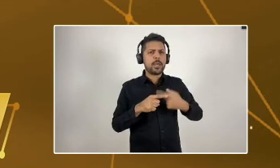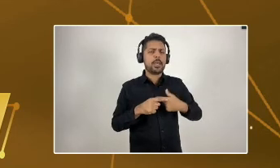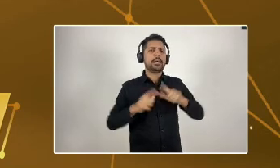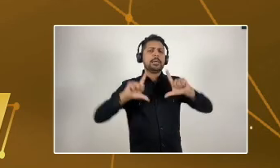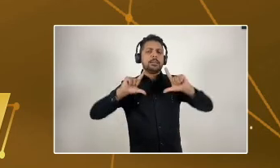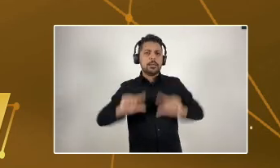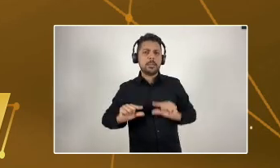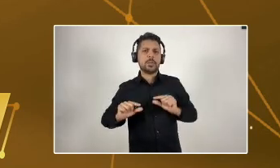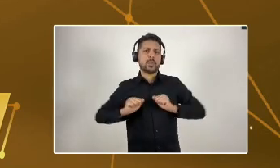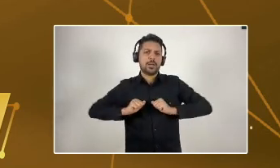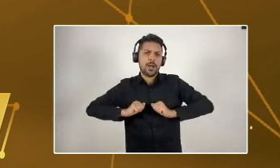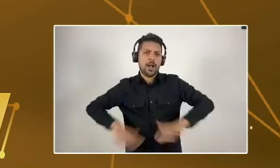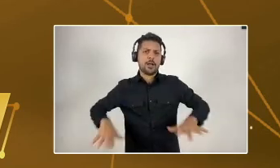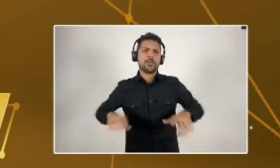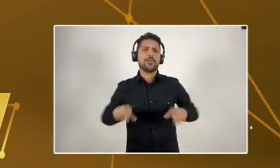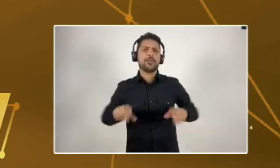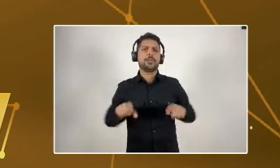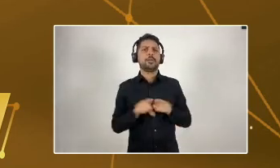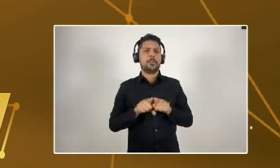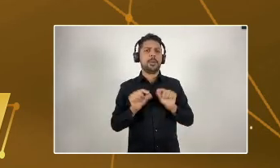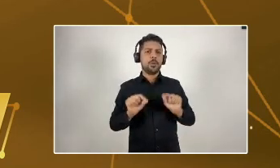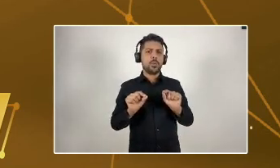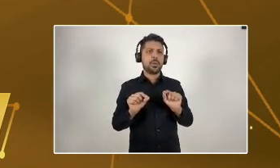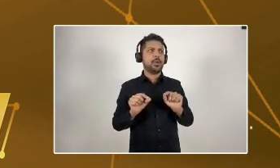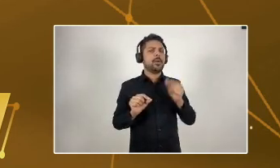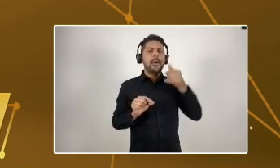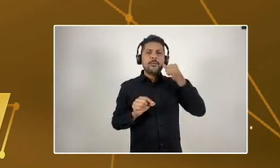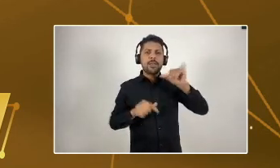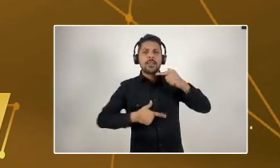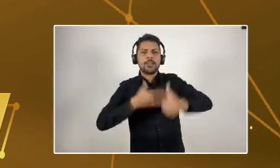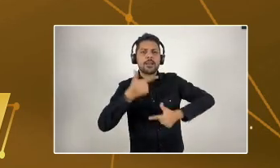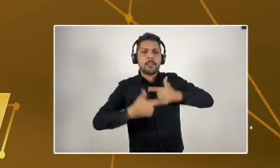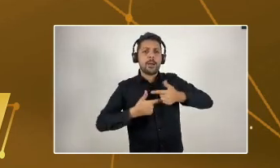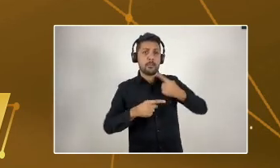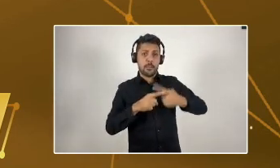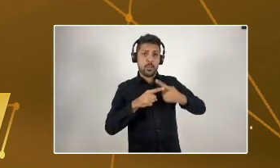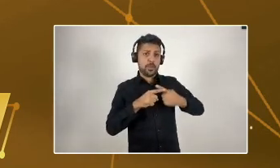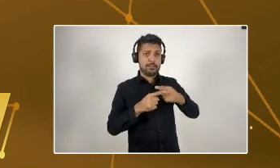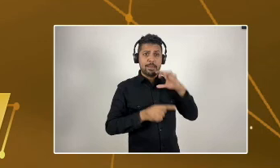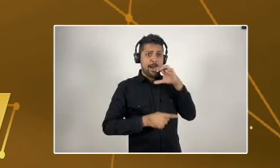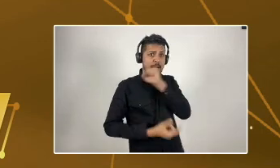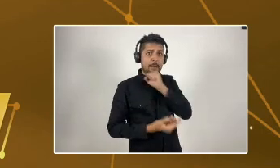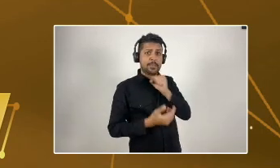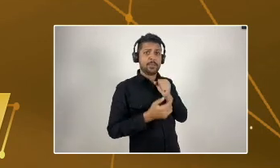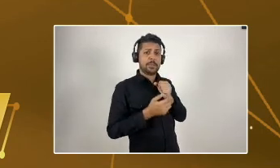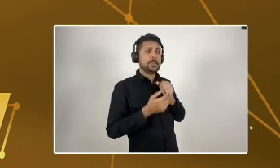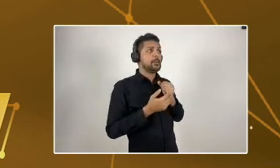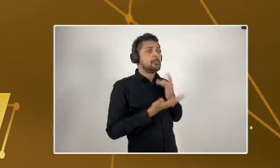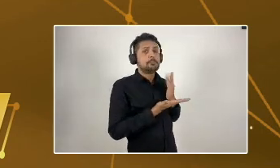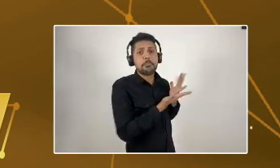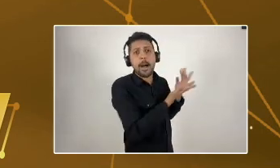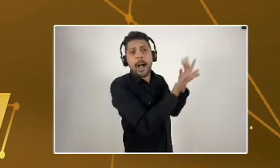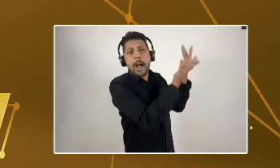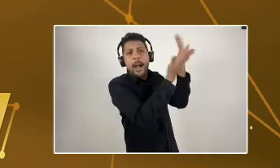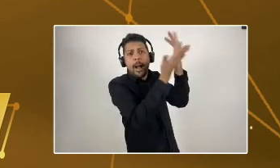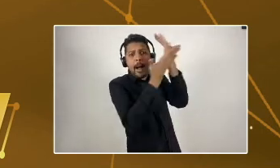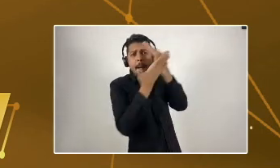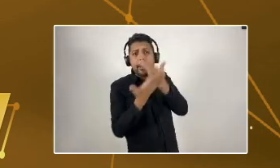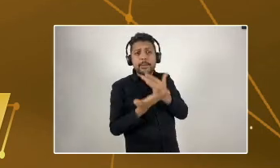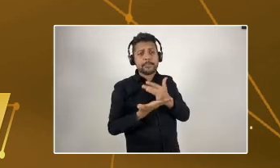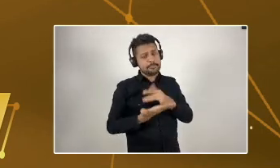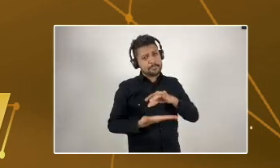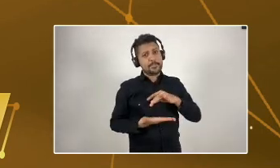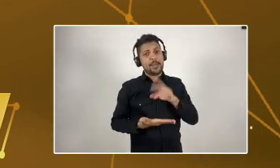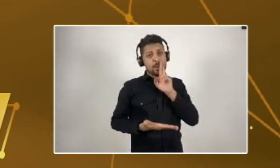informação e minimiza a redundância de dados. De fato, né, os dados geográficos, eles realmente trazem